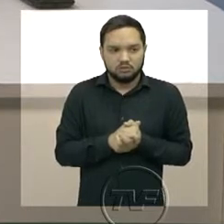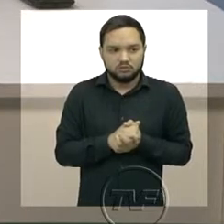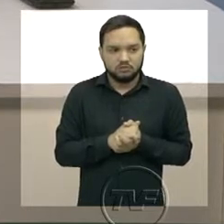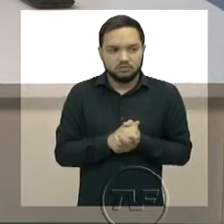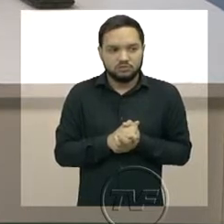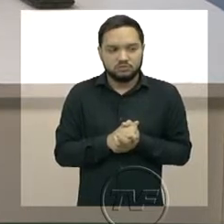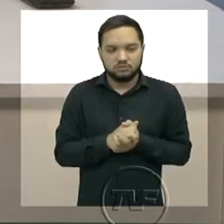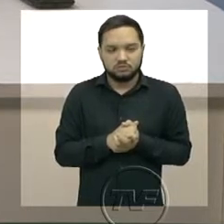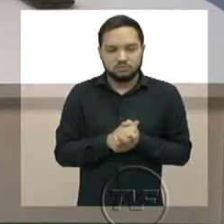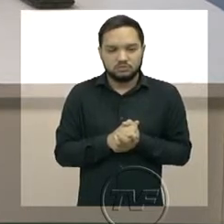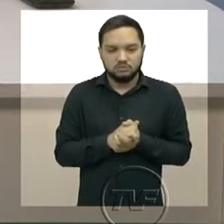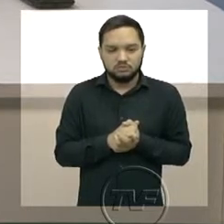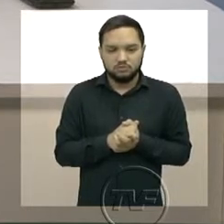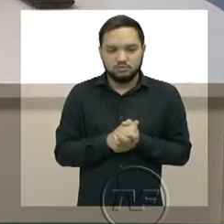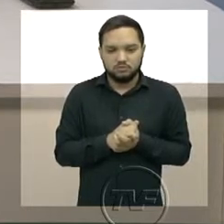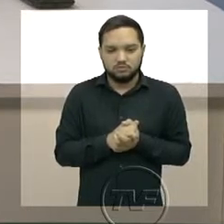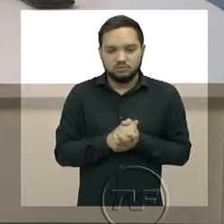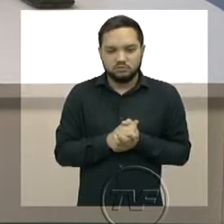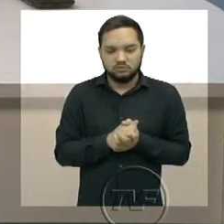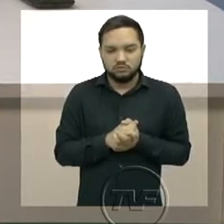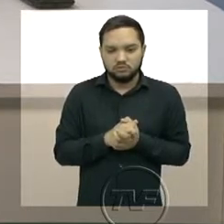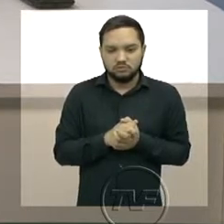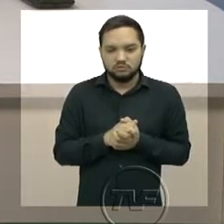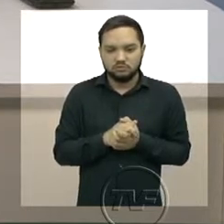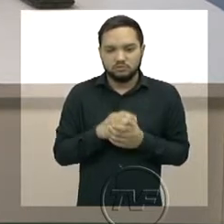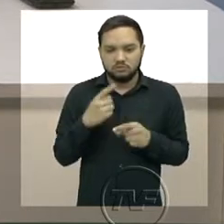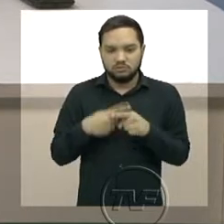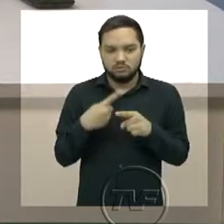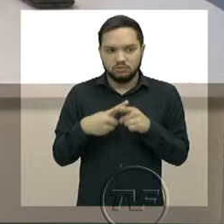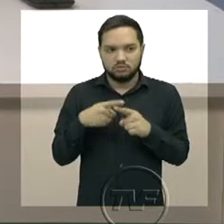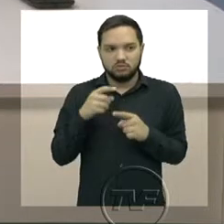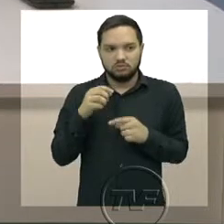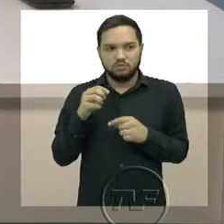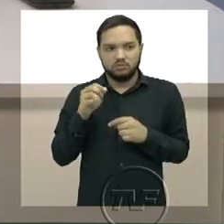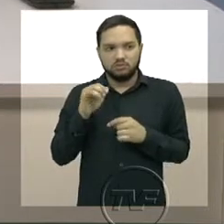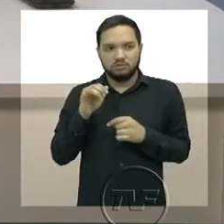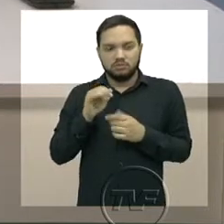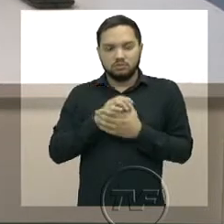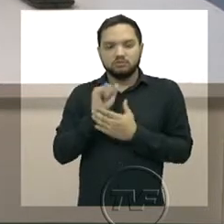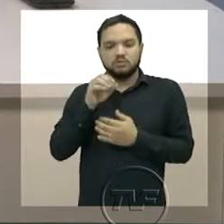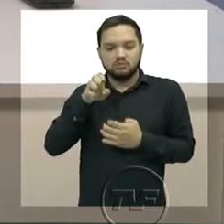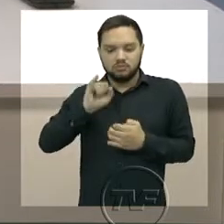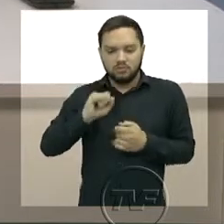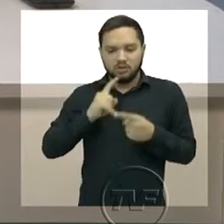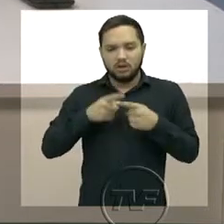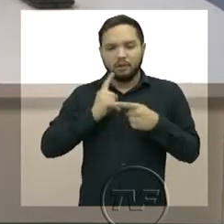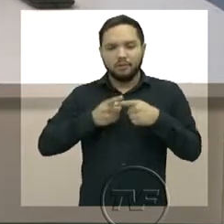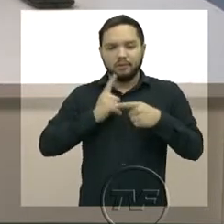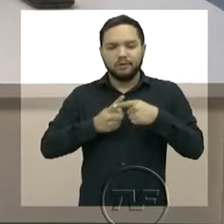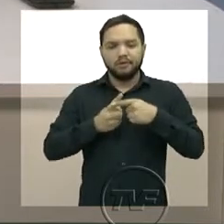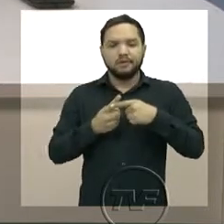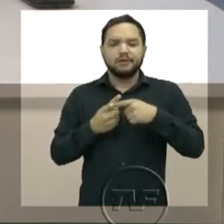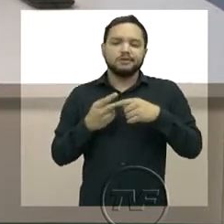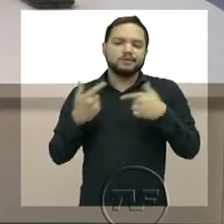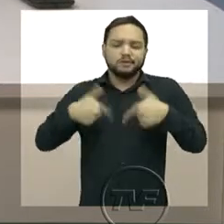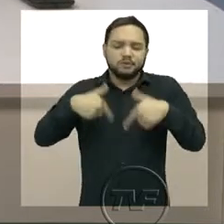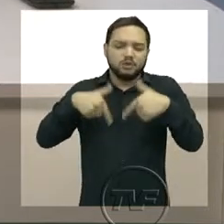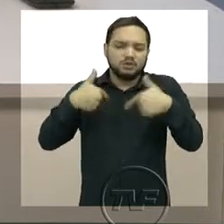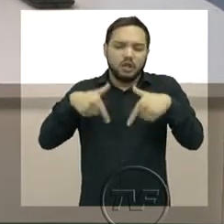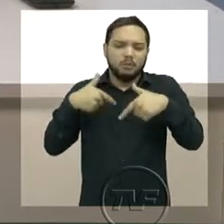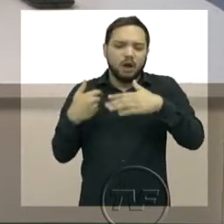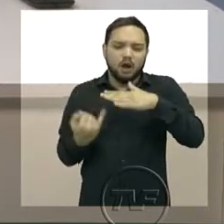essa informalização, né, da mão de obra e também outras ferramentas